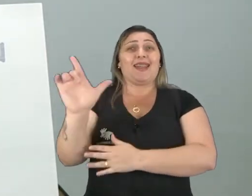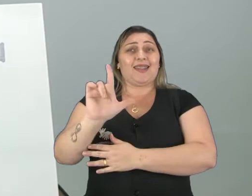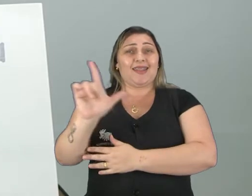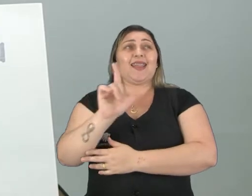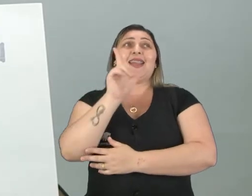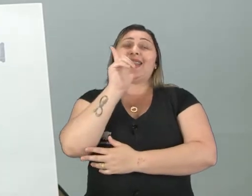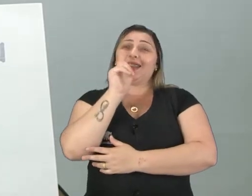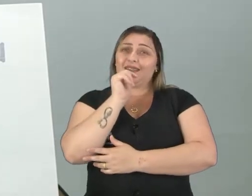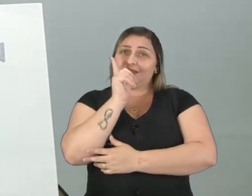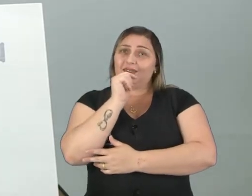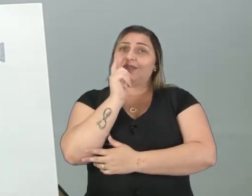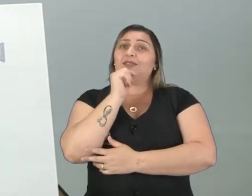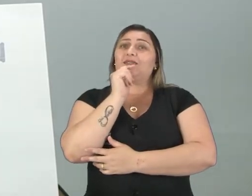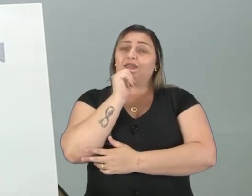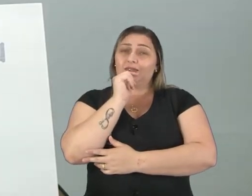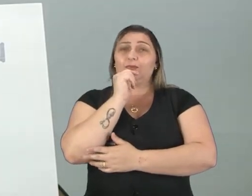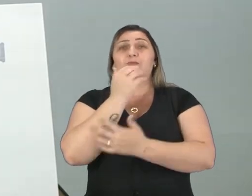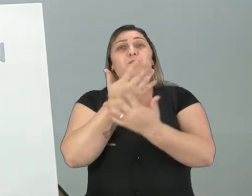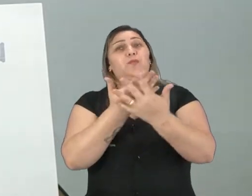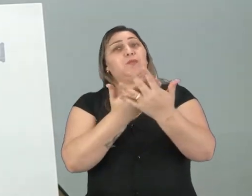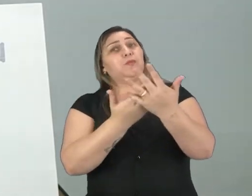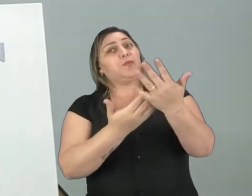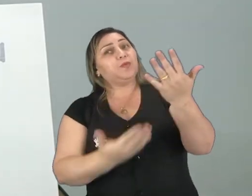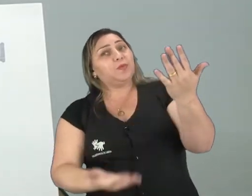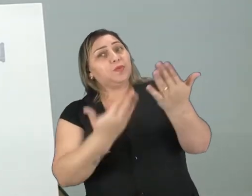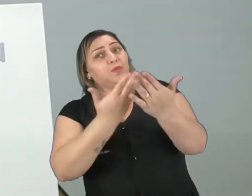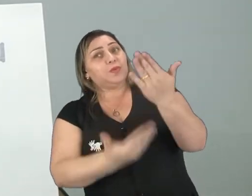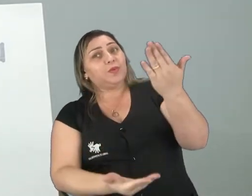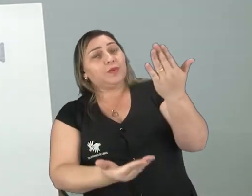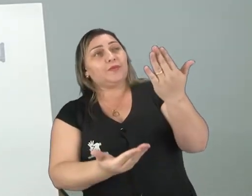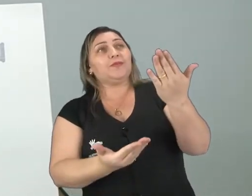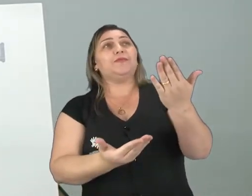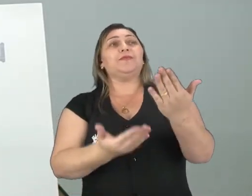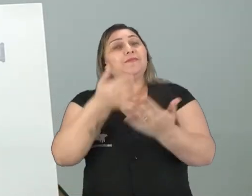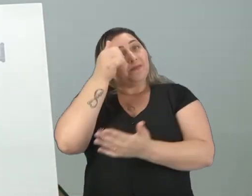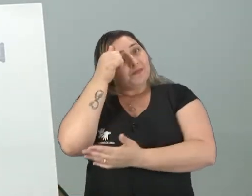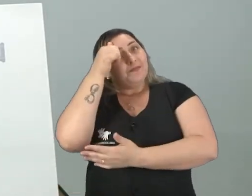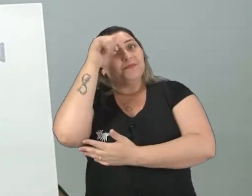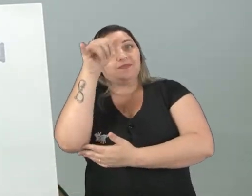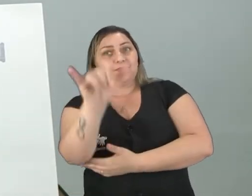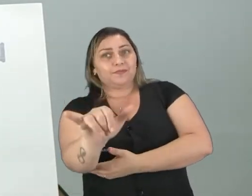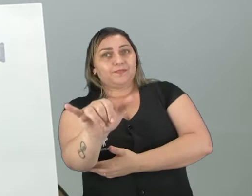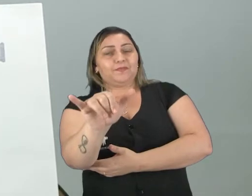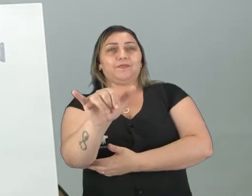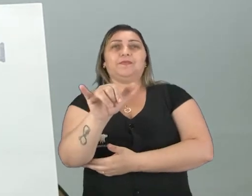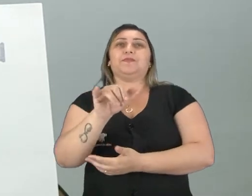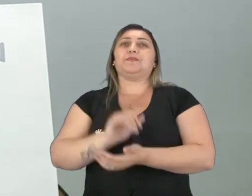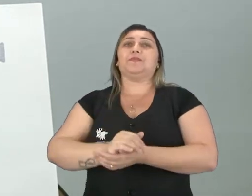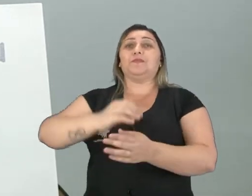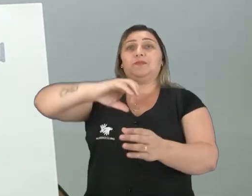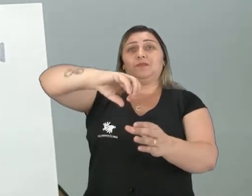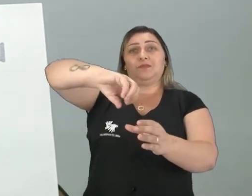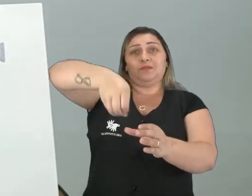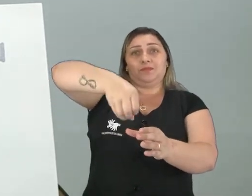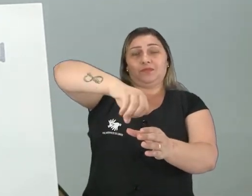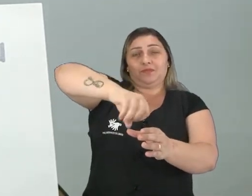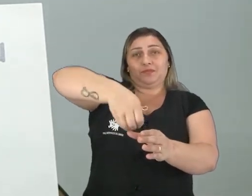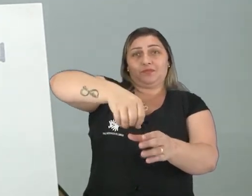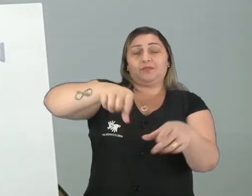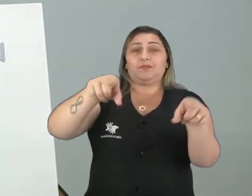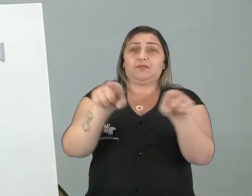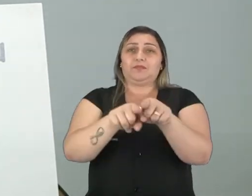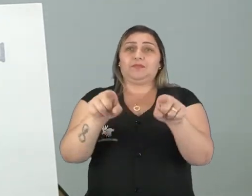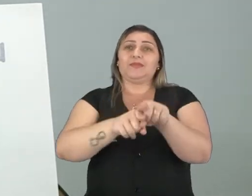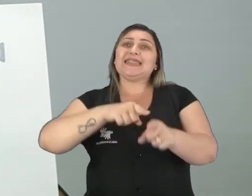água que está sendo desperdiçada. Então, vamos evitar. Vamos fechar a torneira, assim também